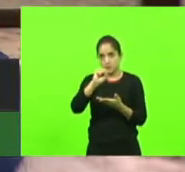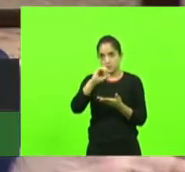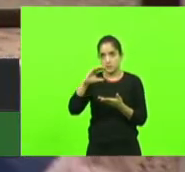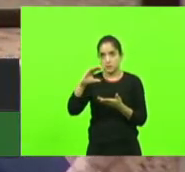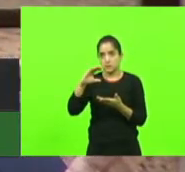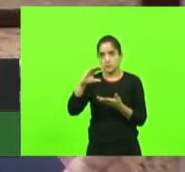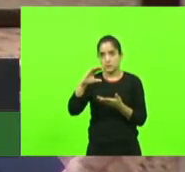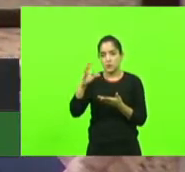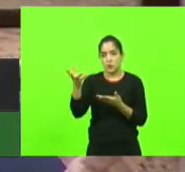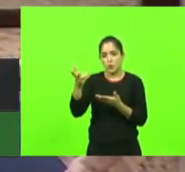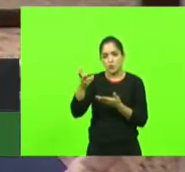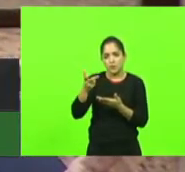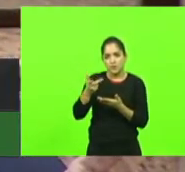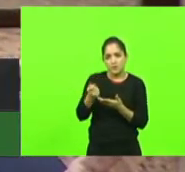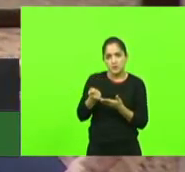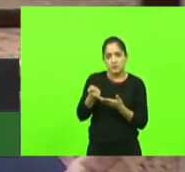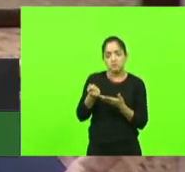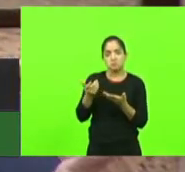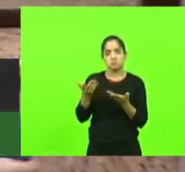convencer.